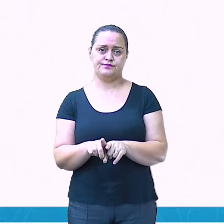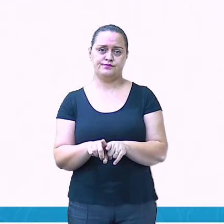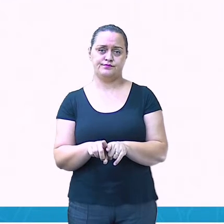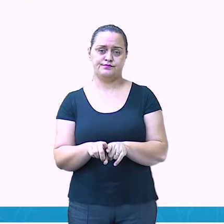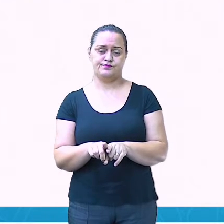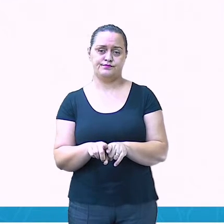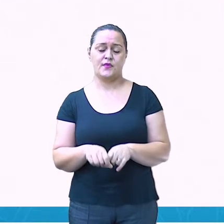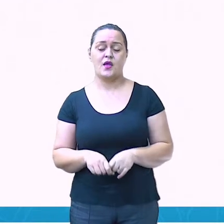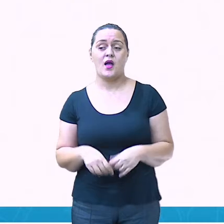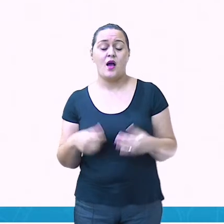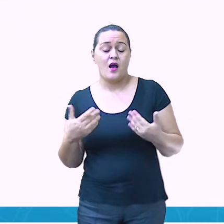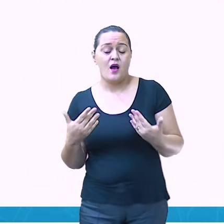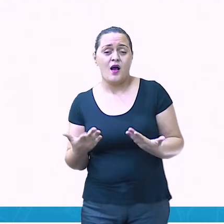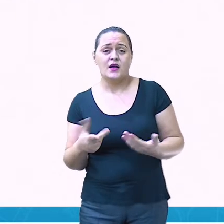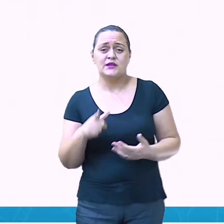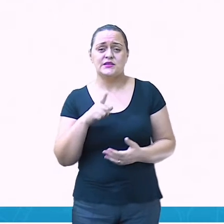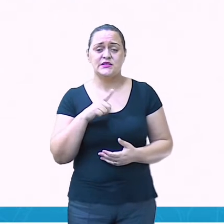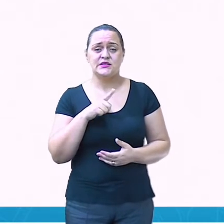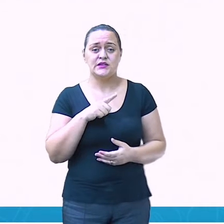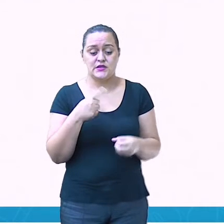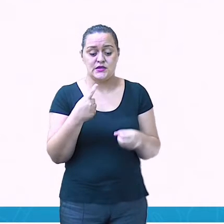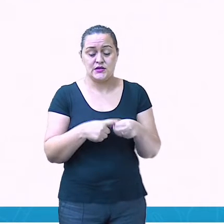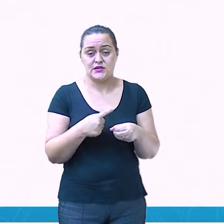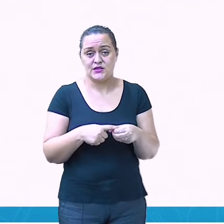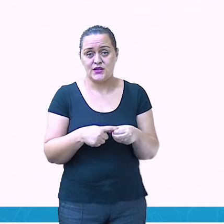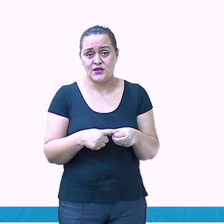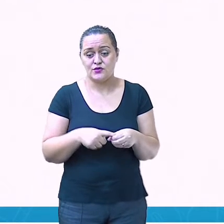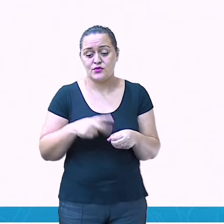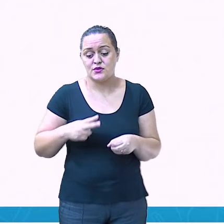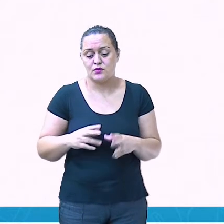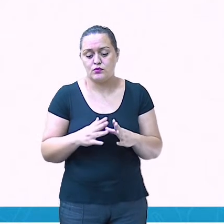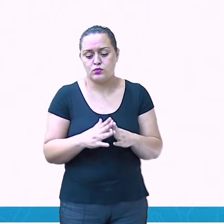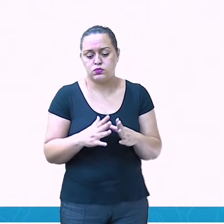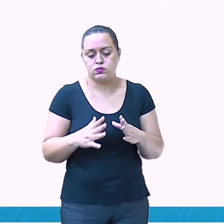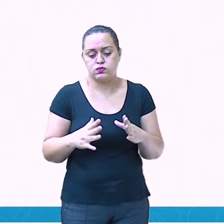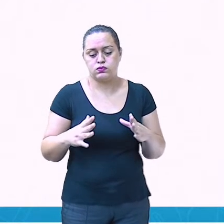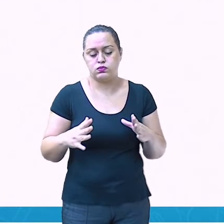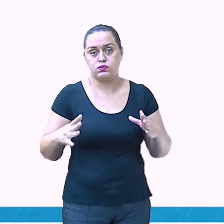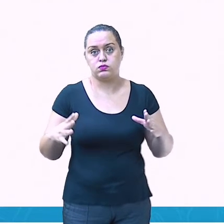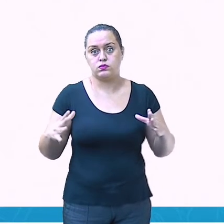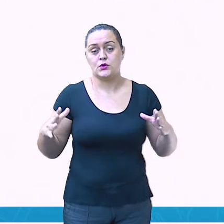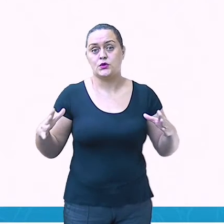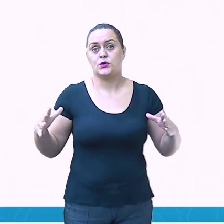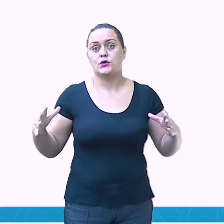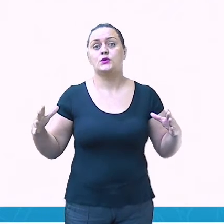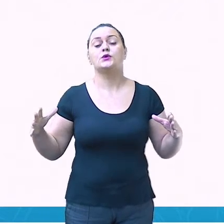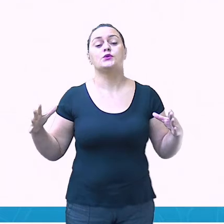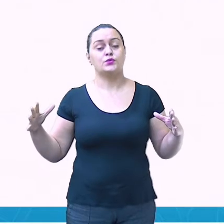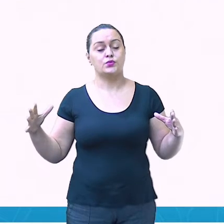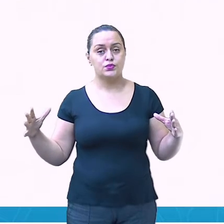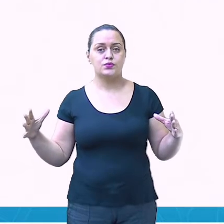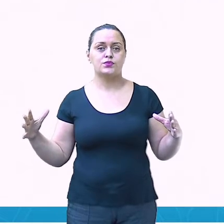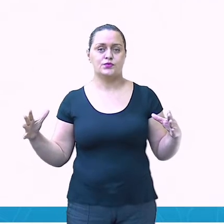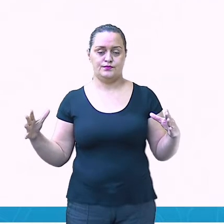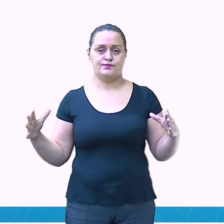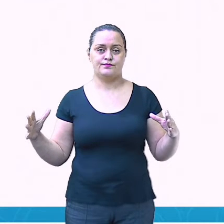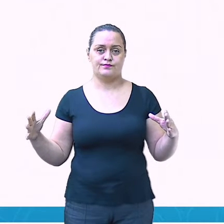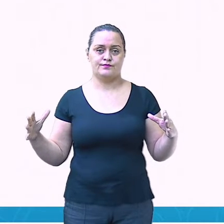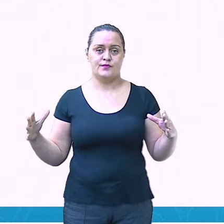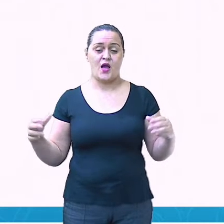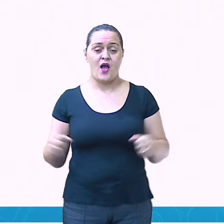elas crescem e com isso a urbanização ela vem engolindo as áreas que são